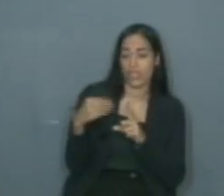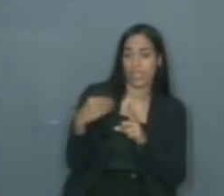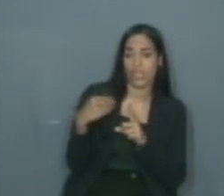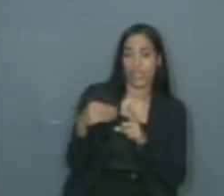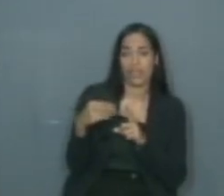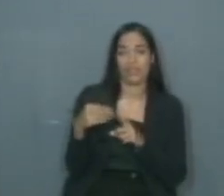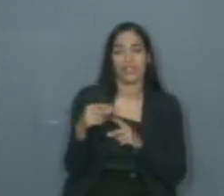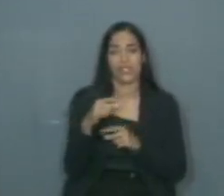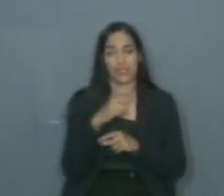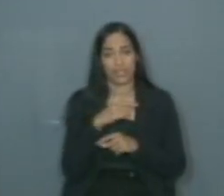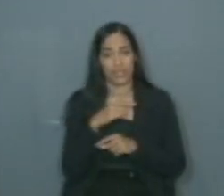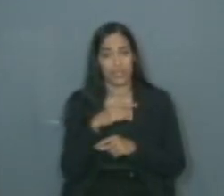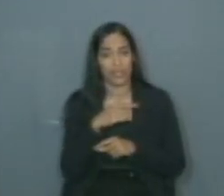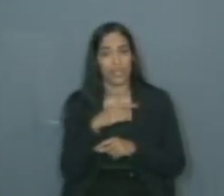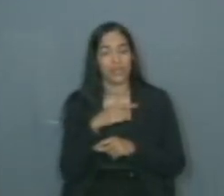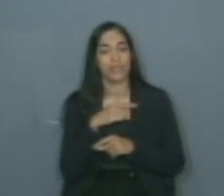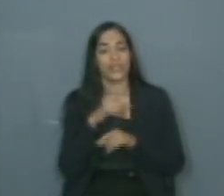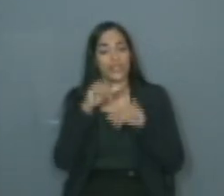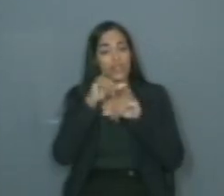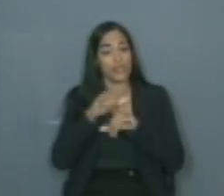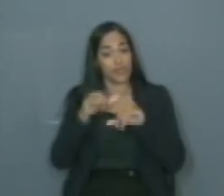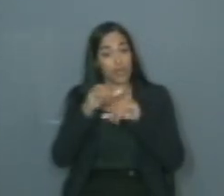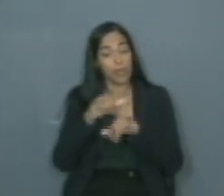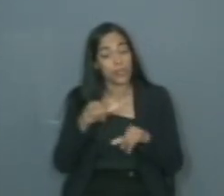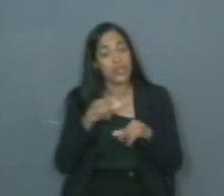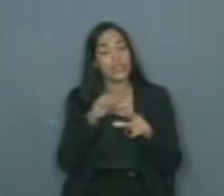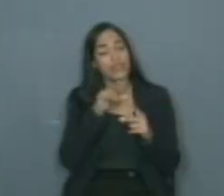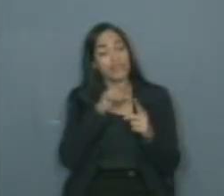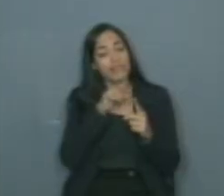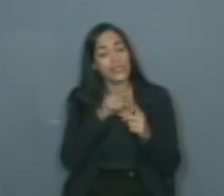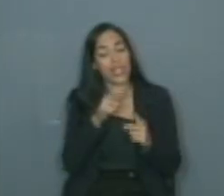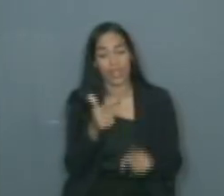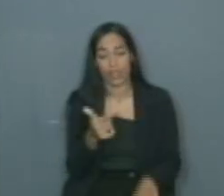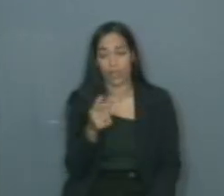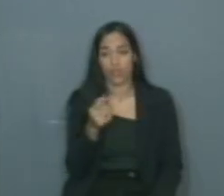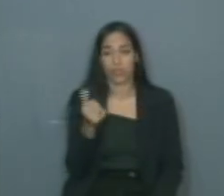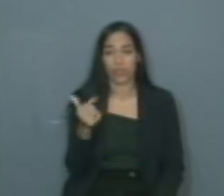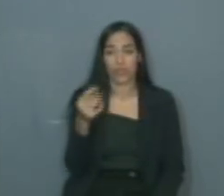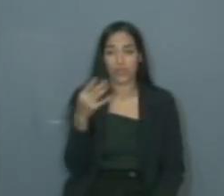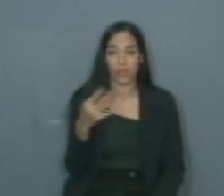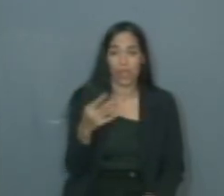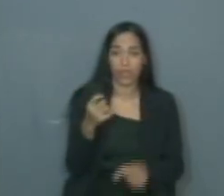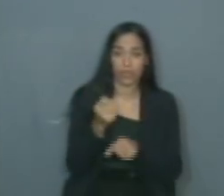Nós temos dados muito objetivos que, em 2024,